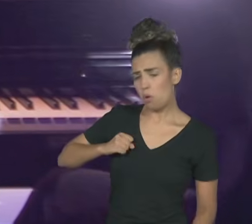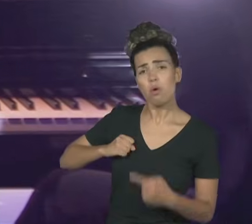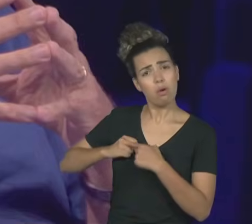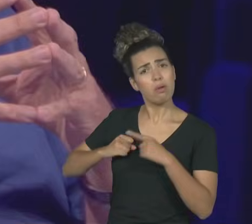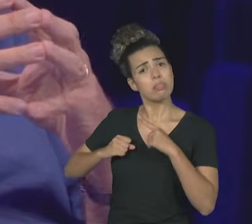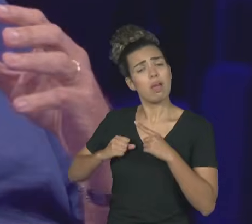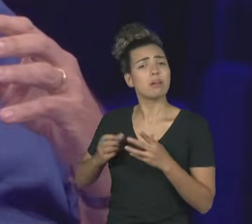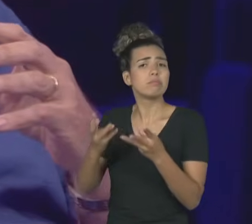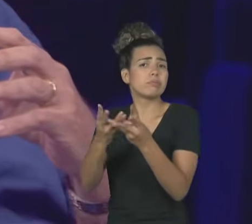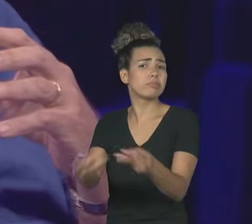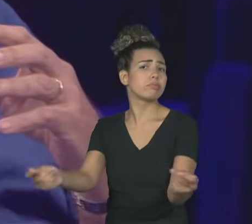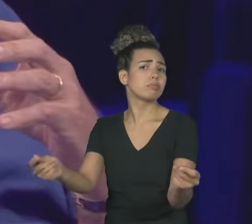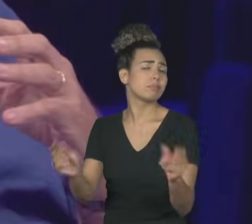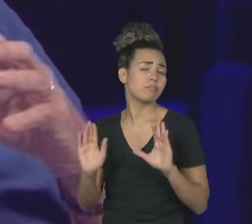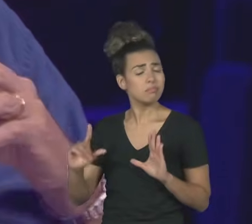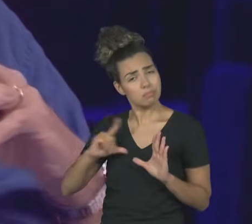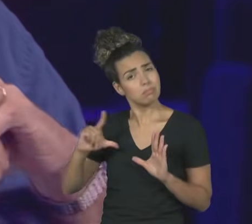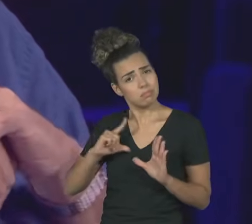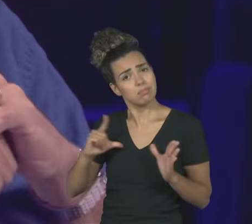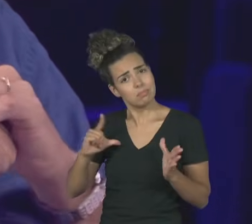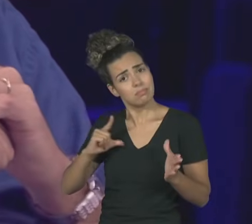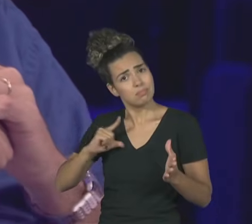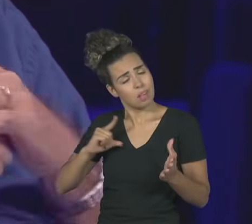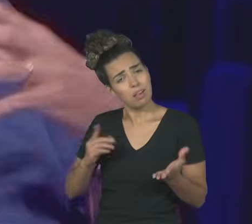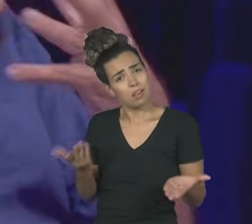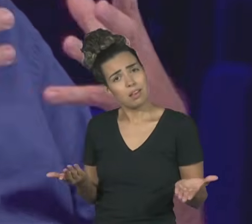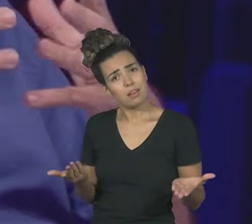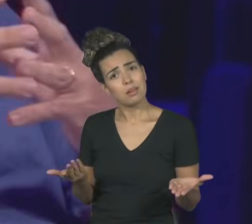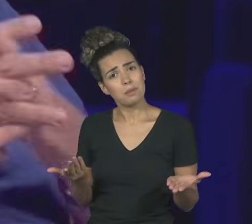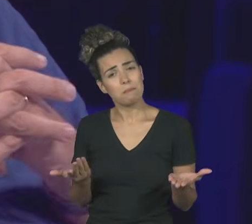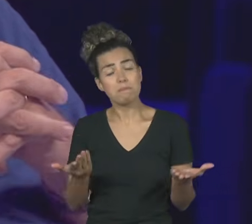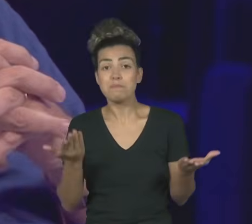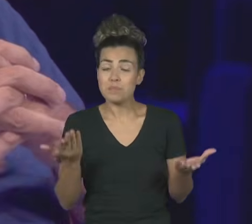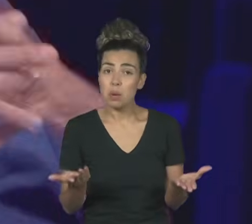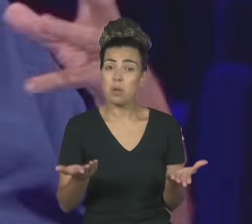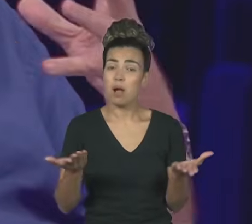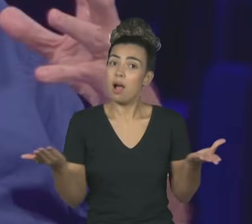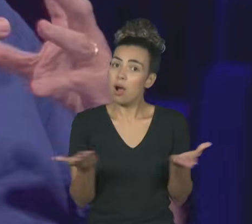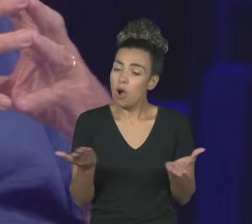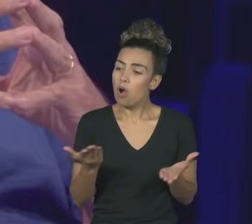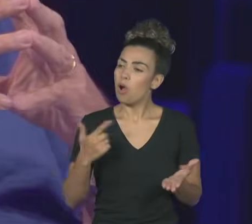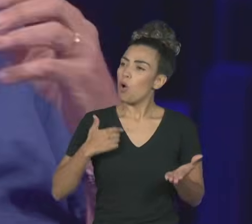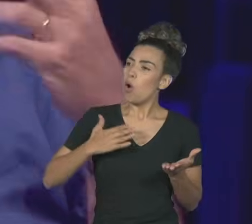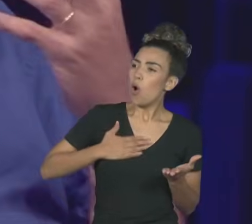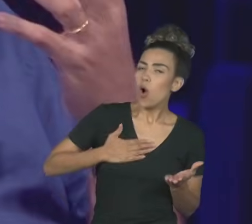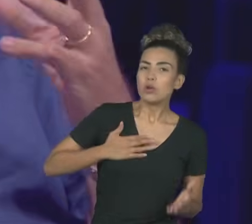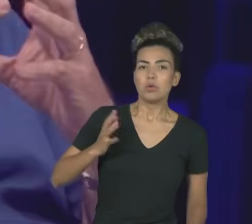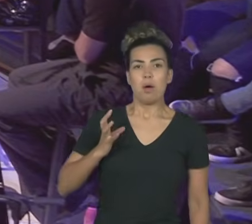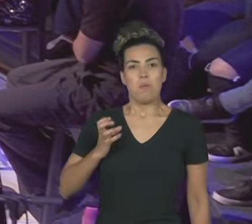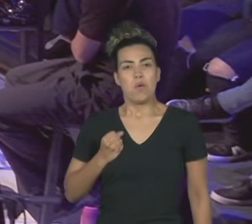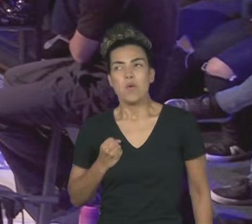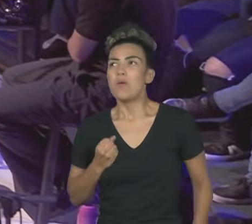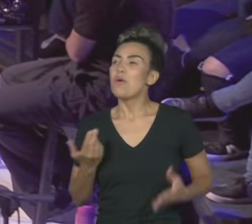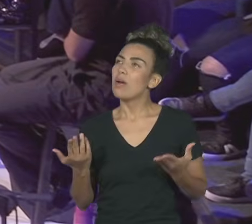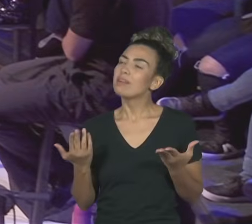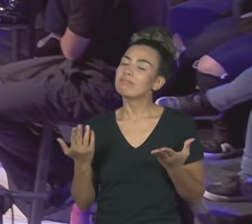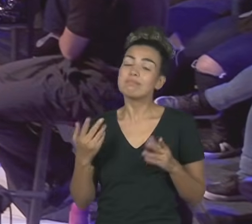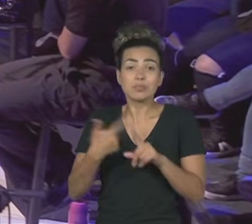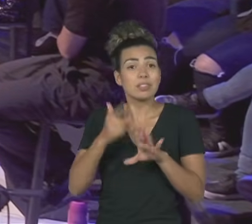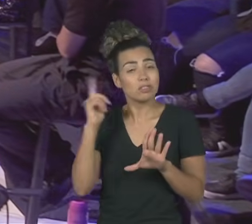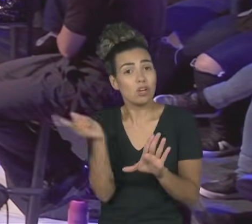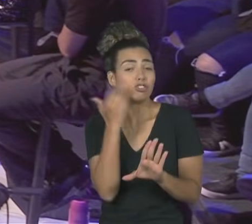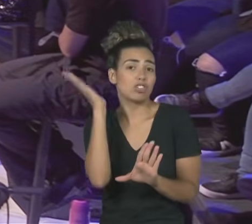terminam. E acho que a gente gosta e teme o amor por causa disso, por saber disso.